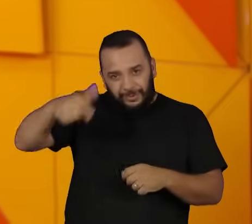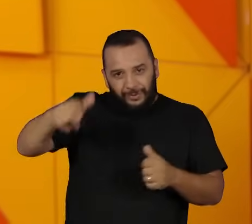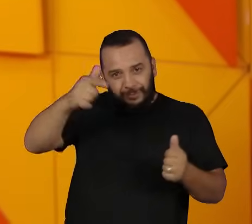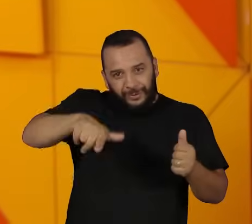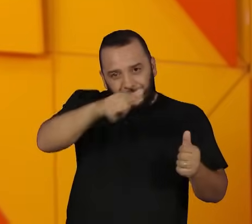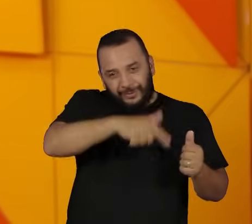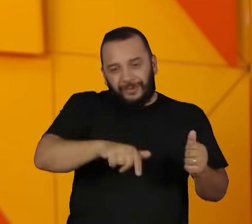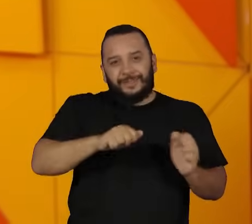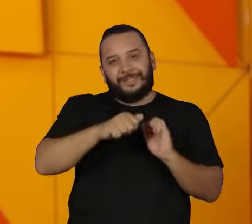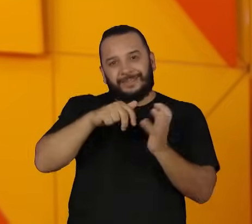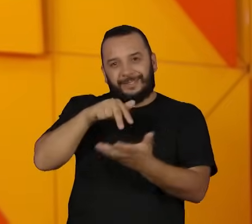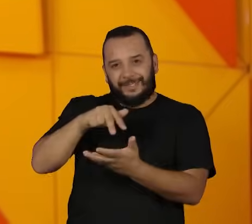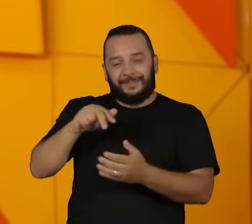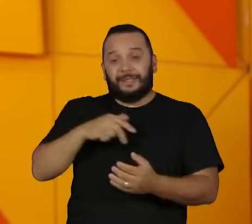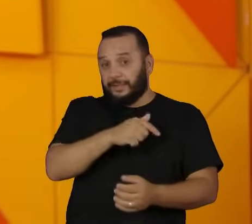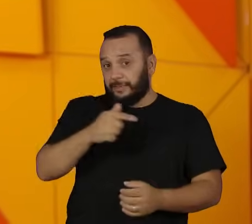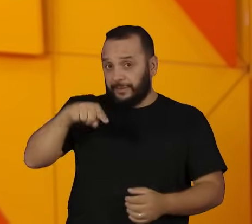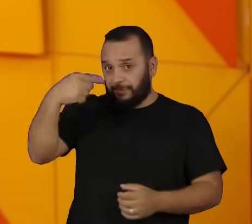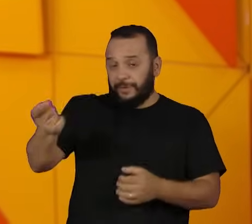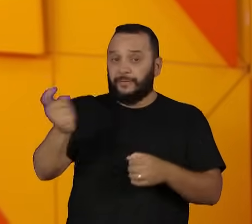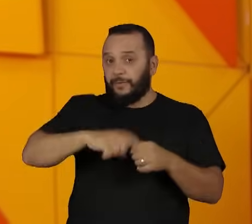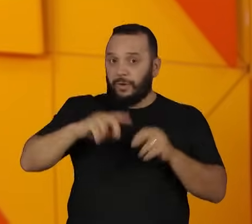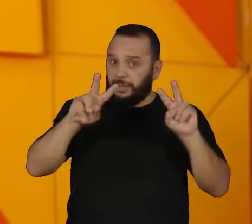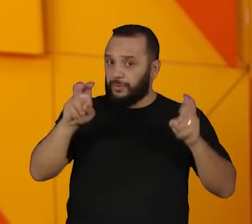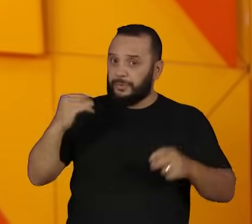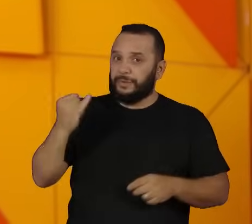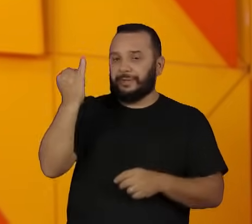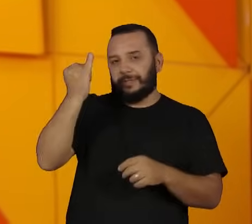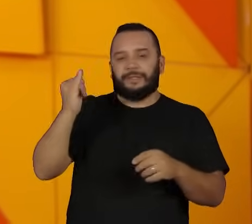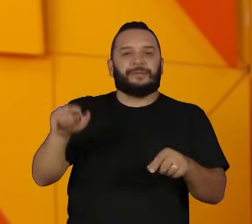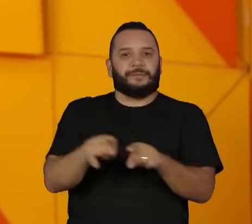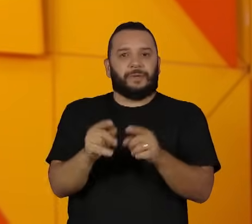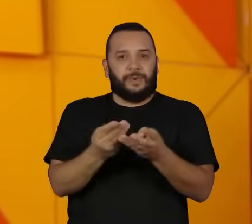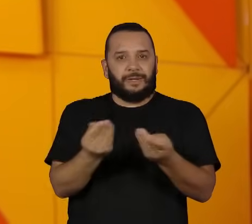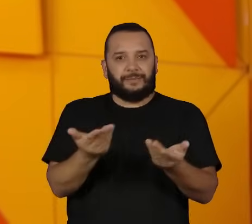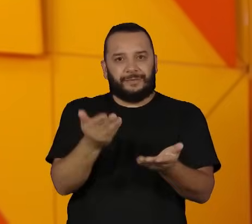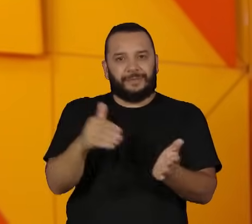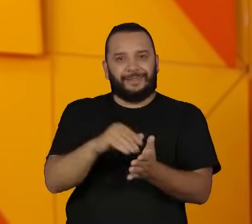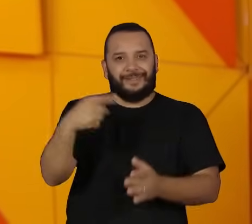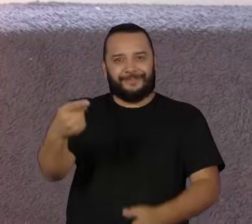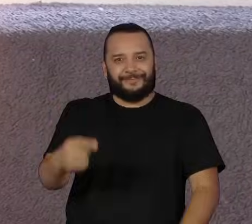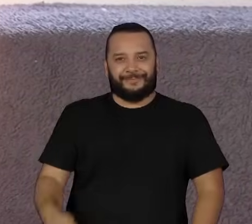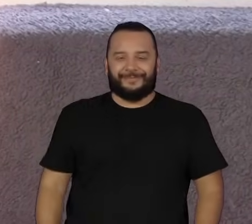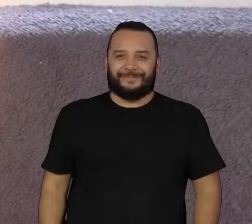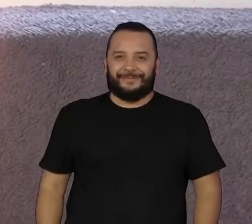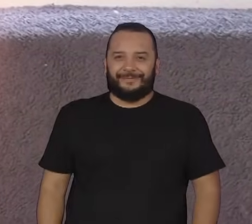e sempre com um assunto importante e de qualidade para você. Até lá!